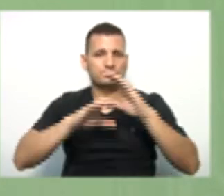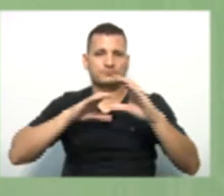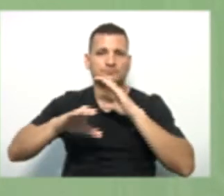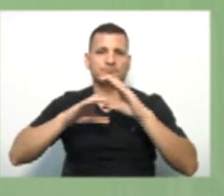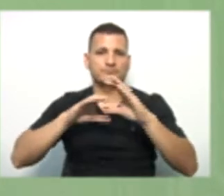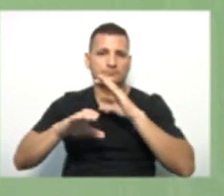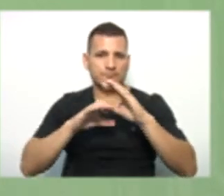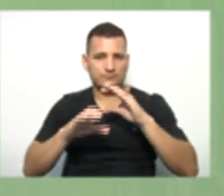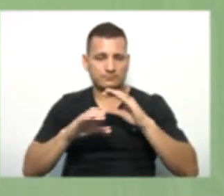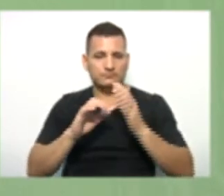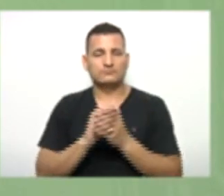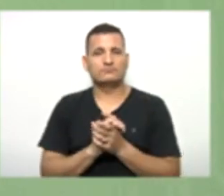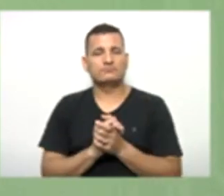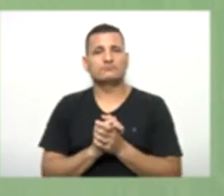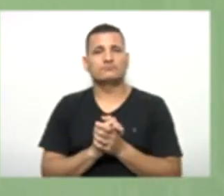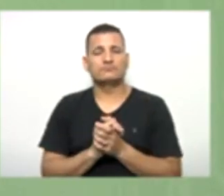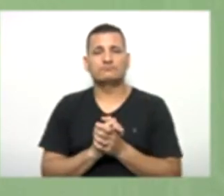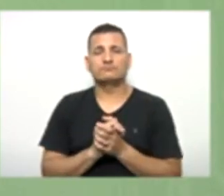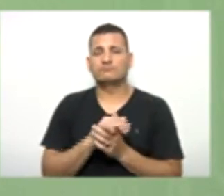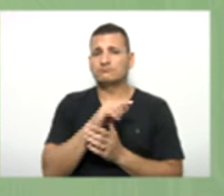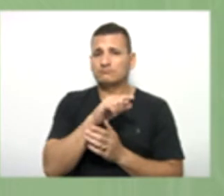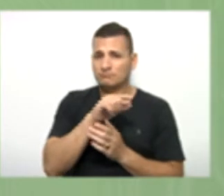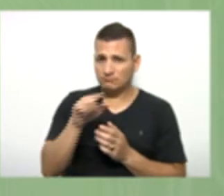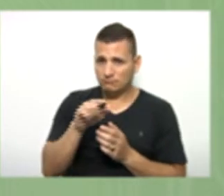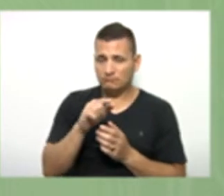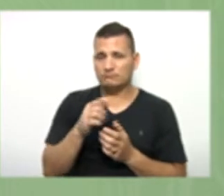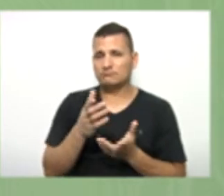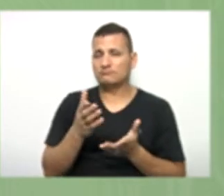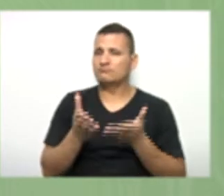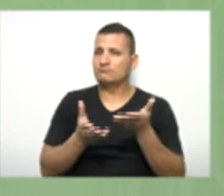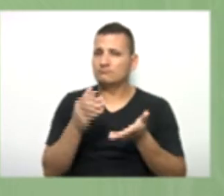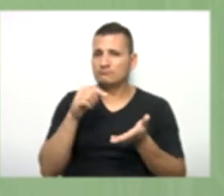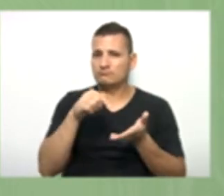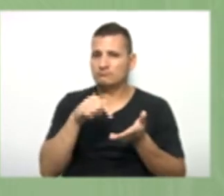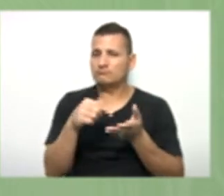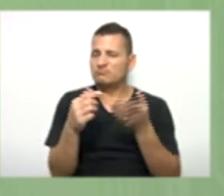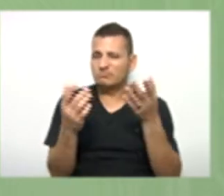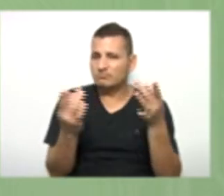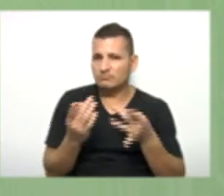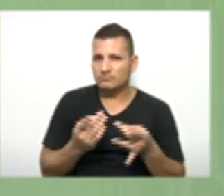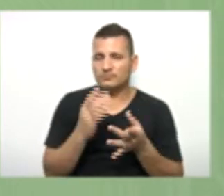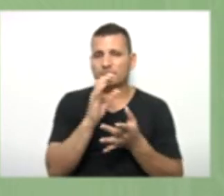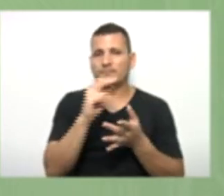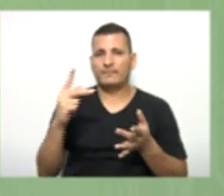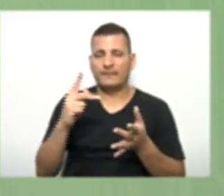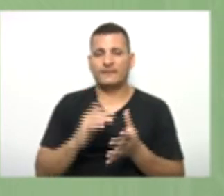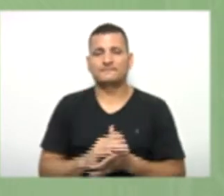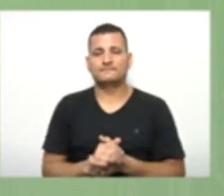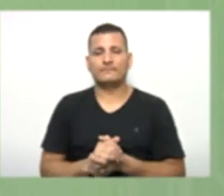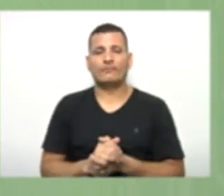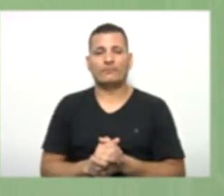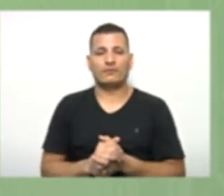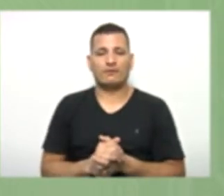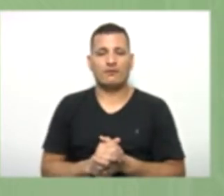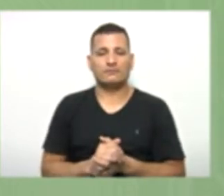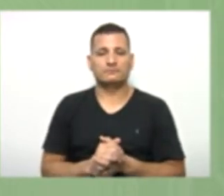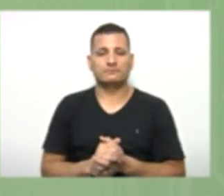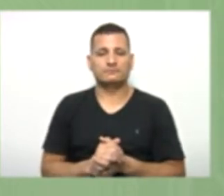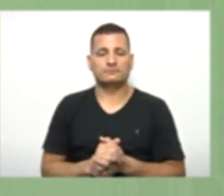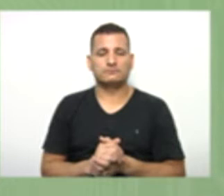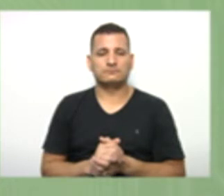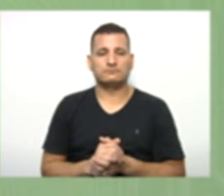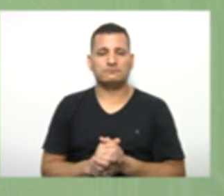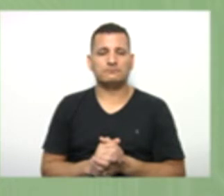comunicação. Então, para atender essas peculiaridades da cooperativa. Continuando,